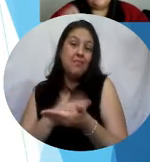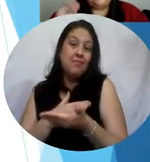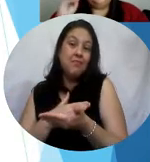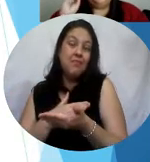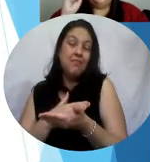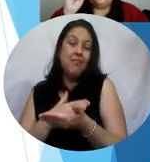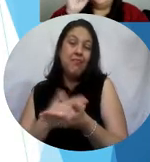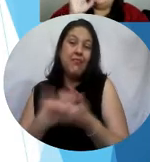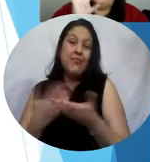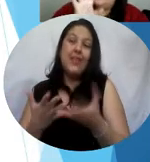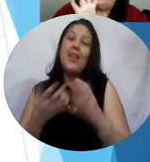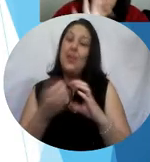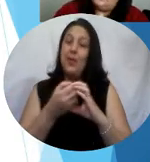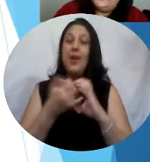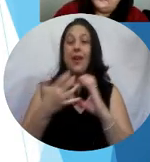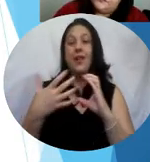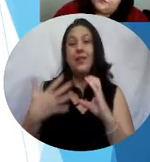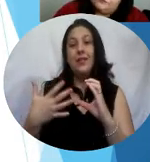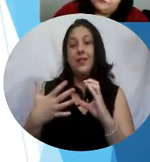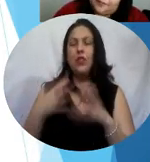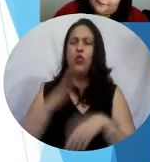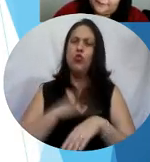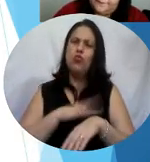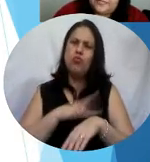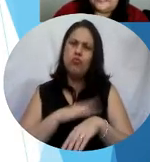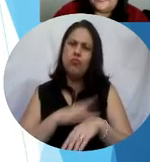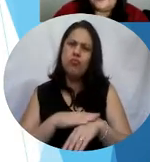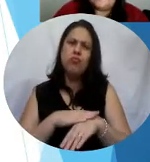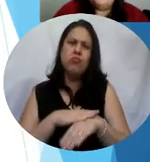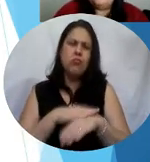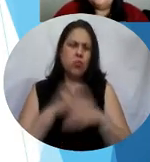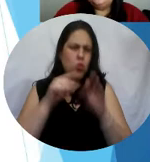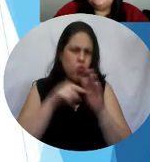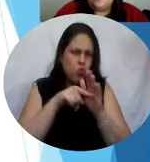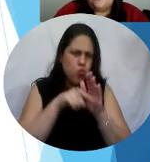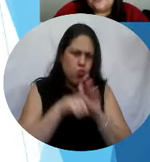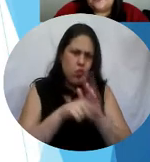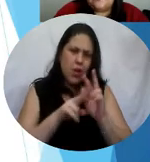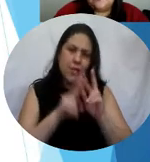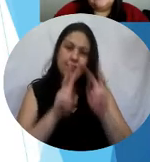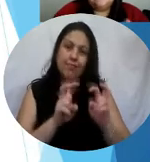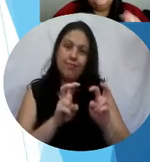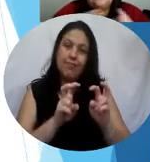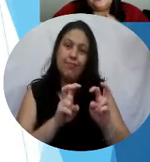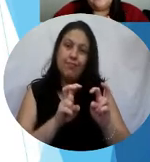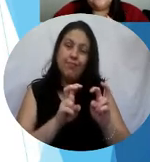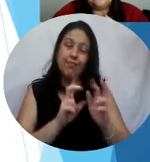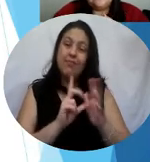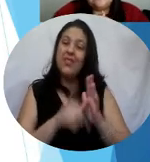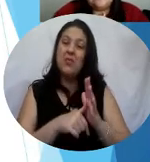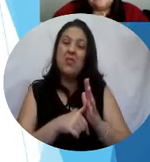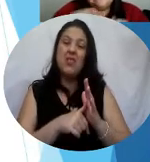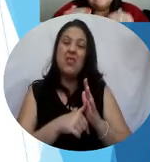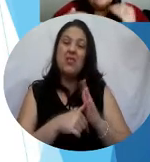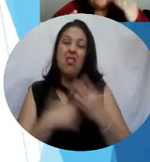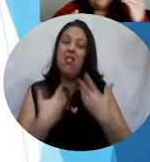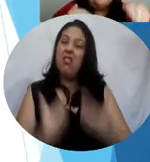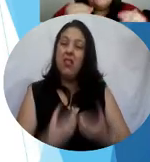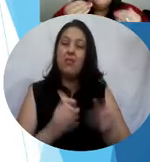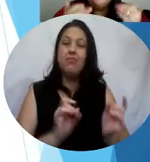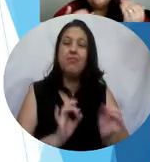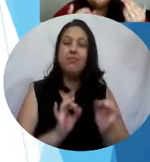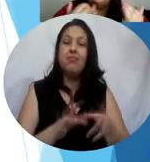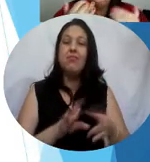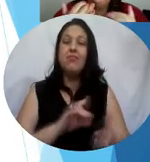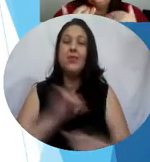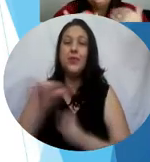característica. Então, ela se aprofunda muito em um tema, né? E, principalmente, são temas que eles não